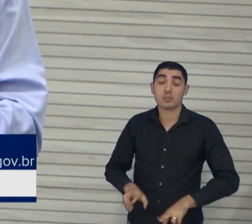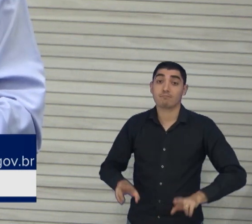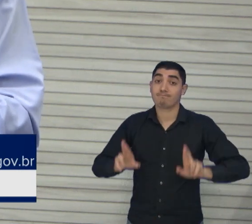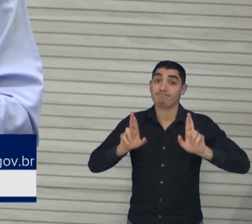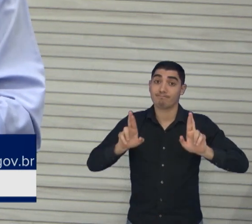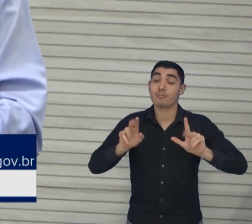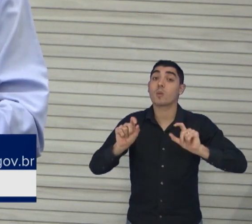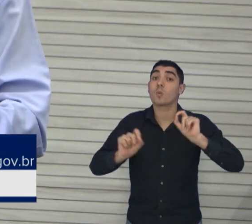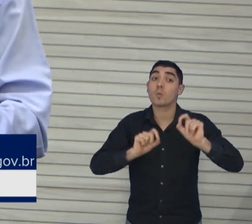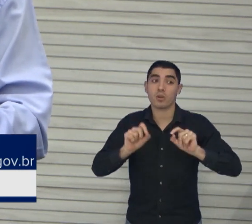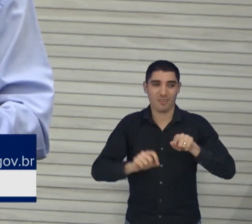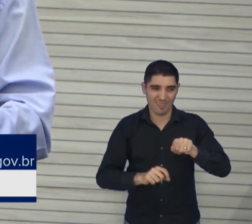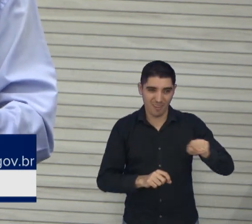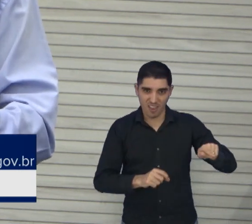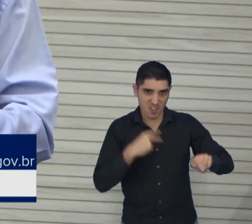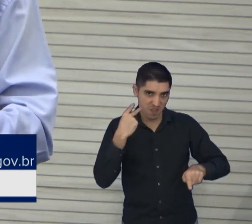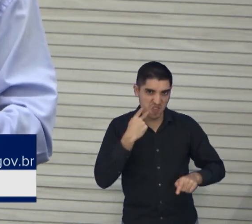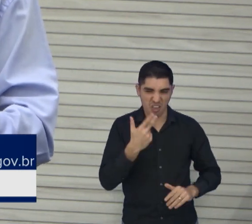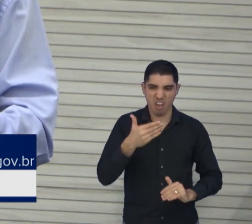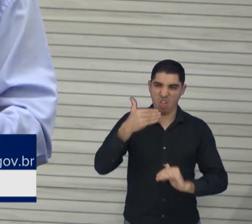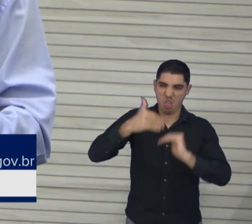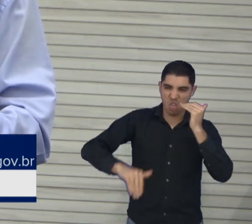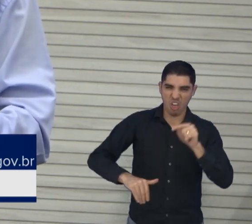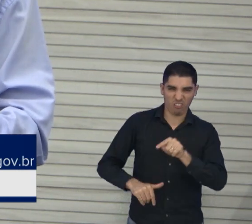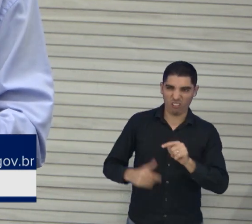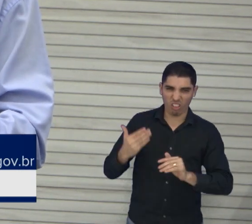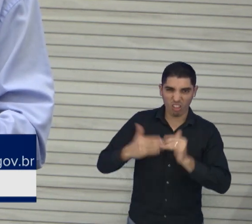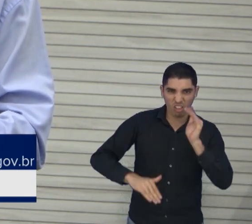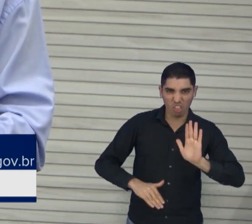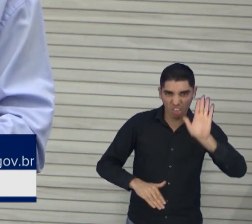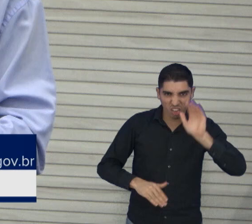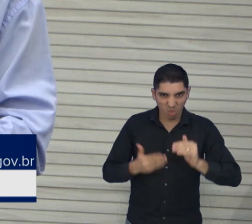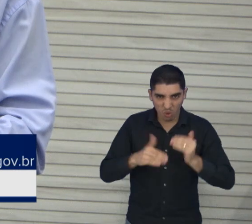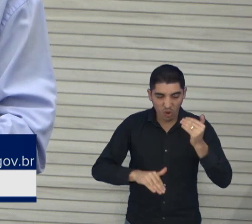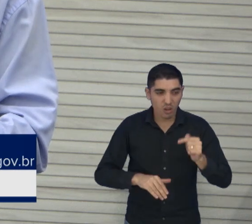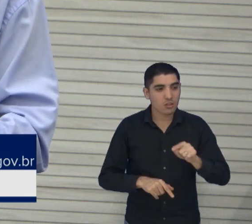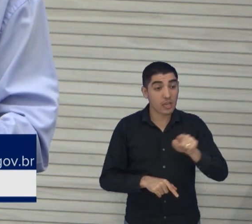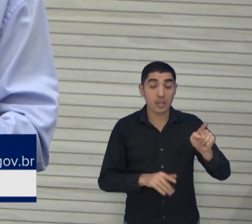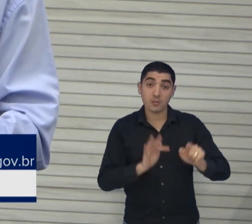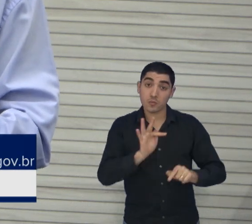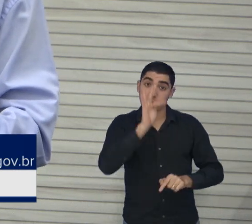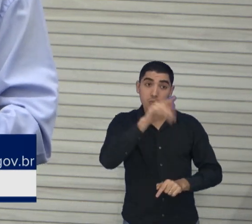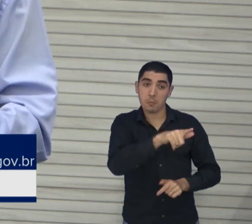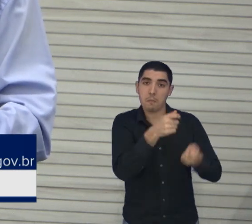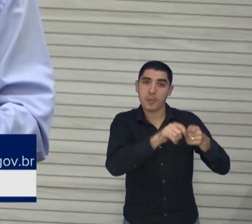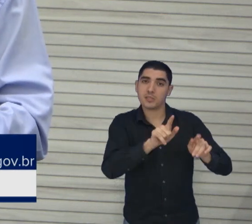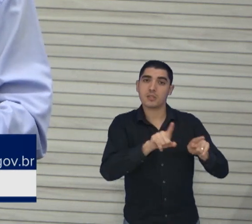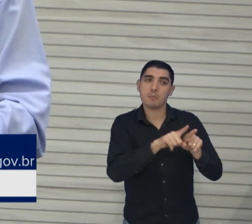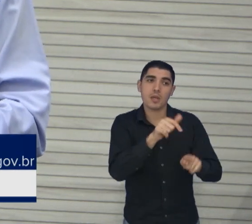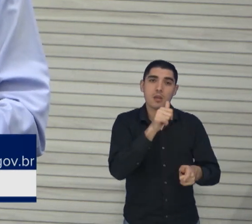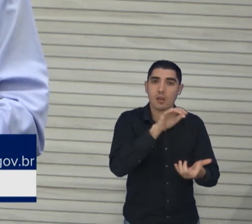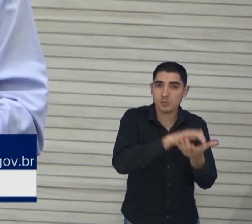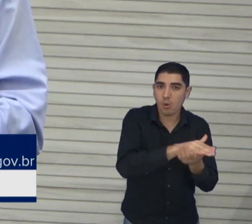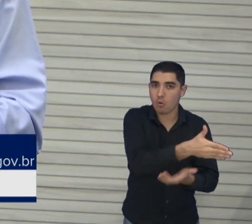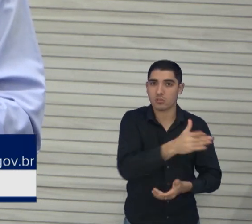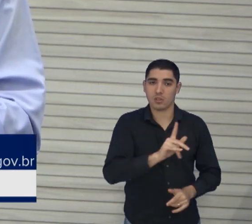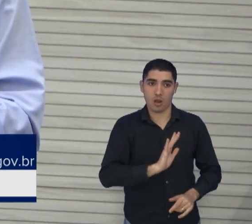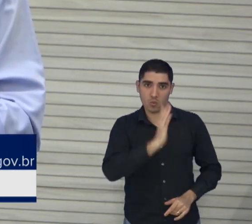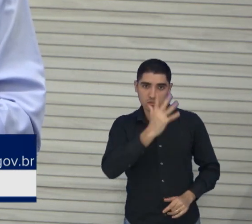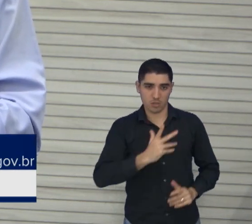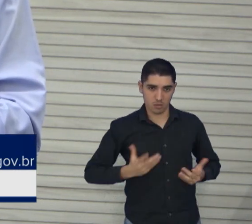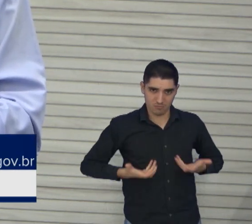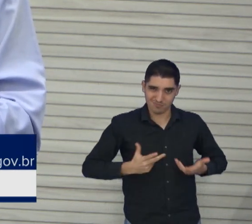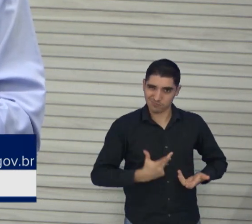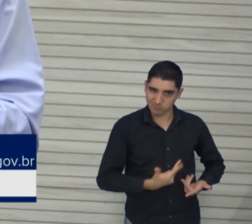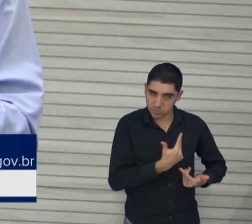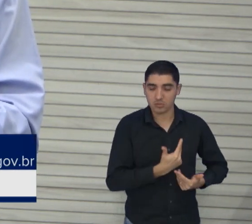problema, a gente vai precisar disso ainda. Então, um projeto tão bom quanto o da Juliana e o do Chagas também. Importante, porque a gente que trabalha